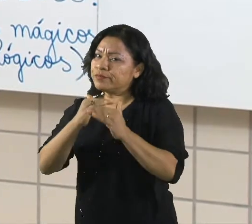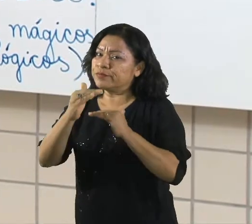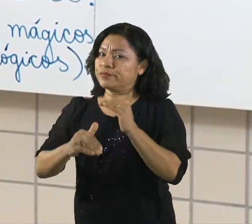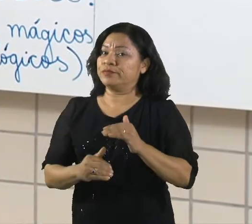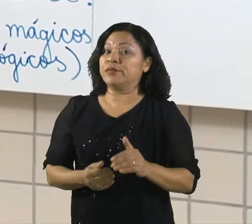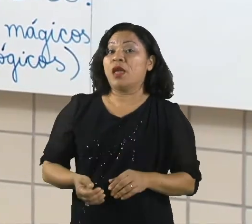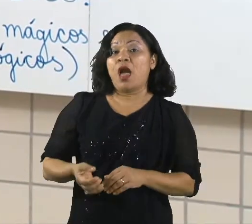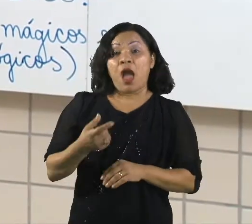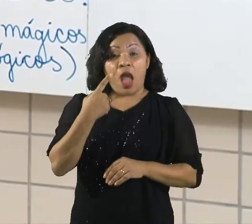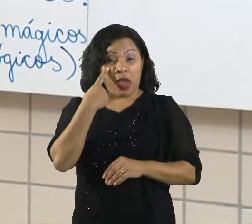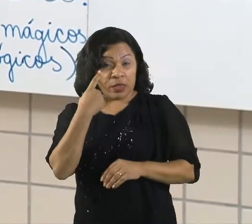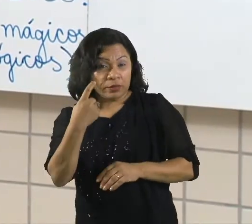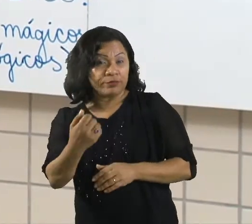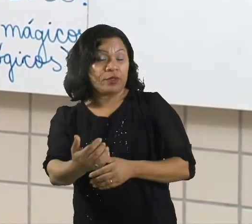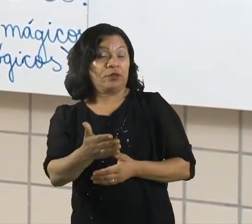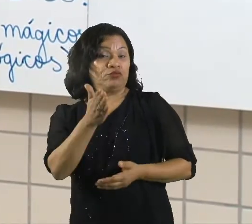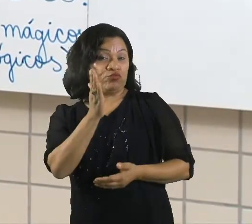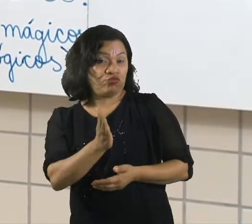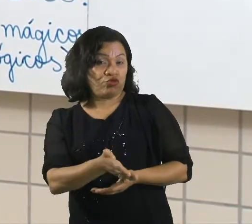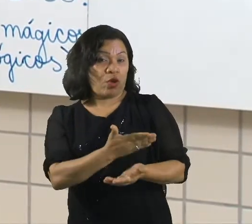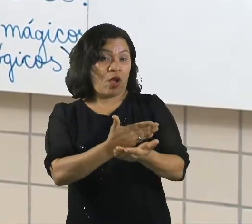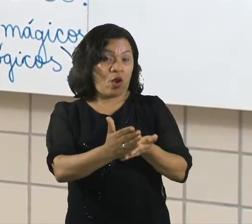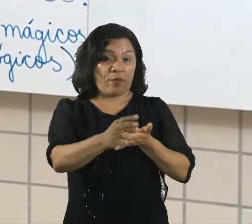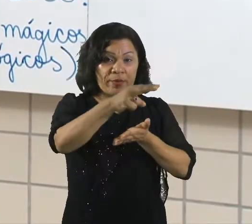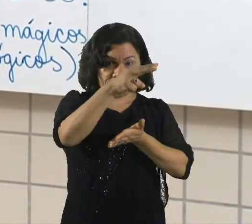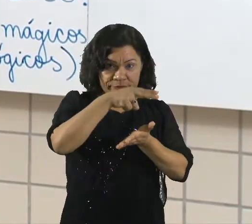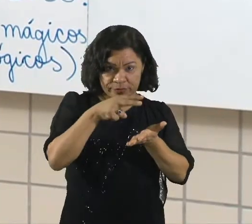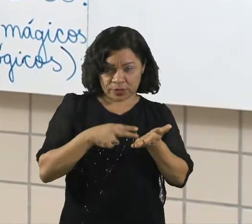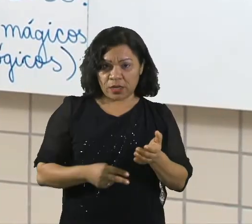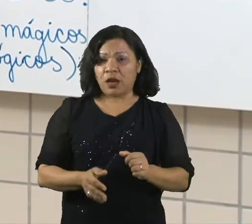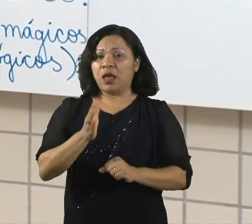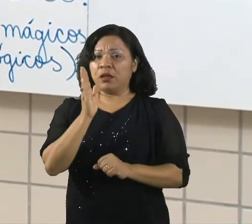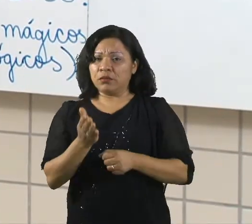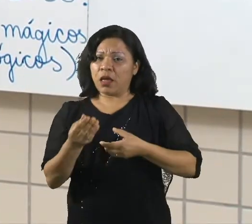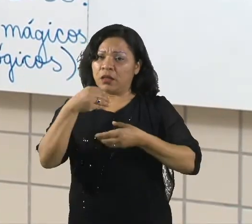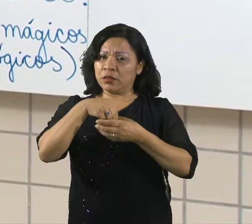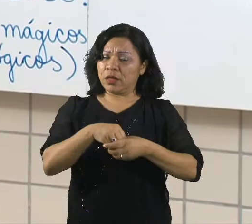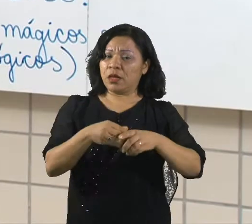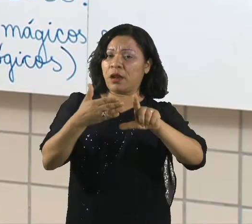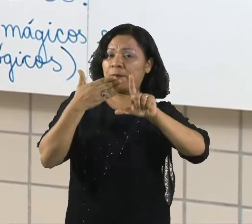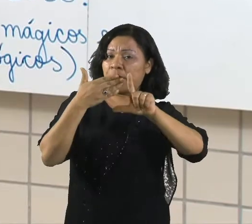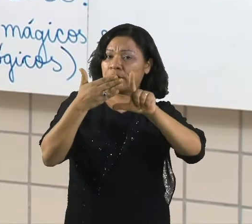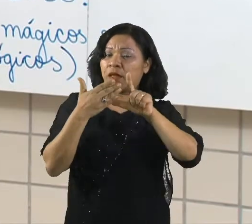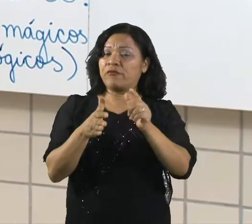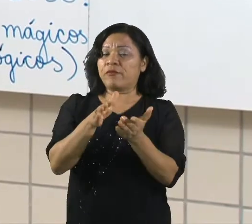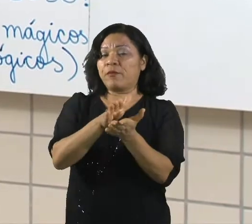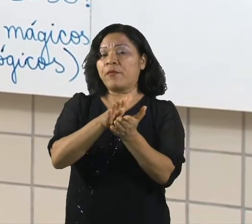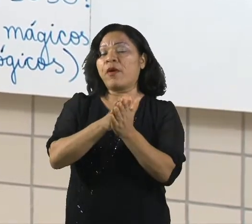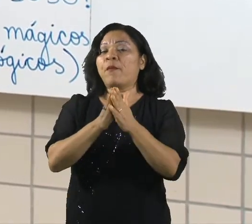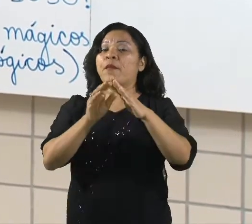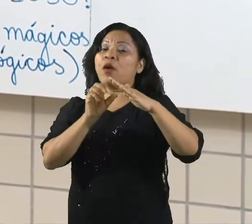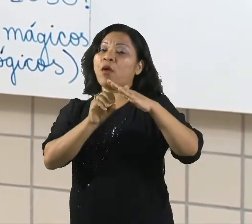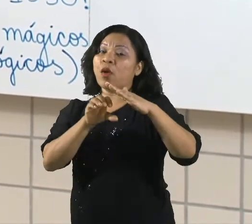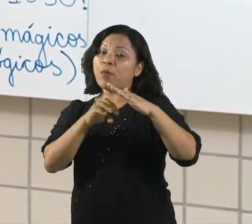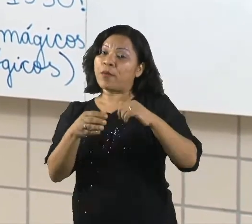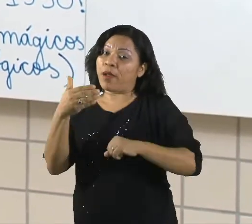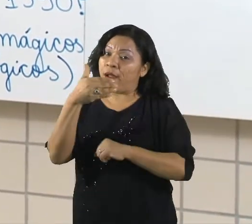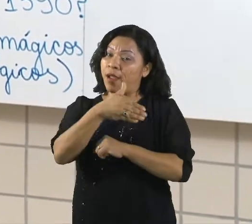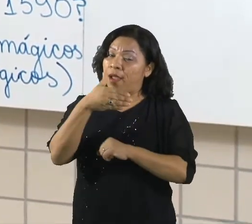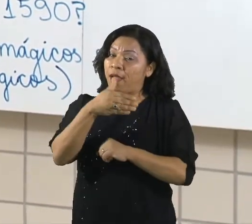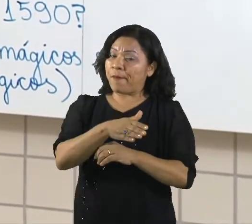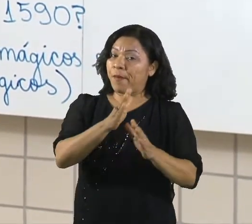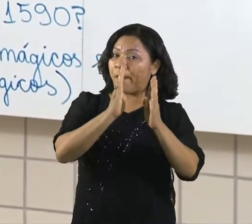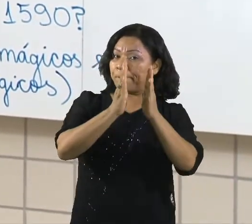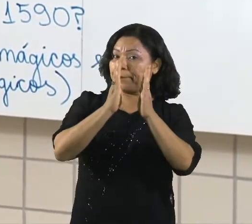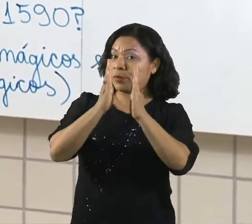a ler. Esse livro ele está em PDF na plataforma Homeschool. Acessem lá o ícone biblioteca da turma